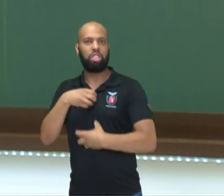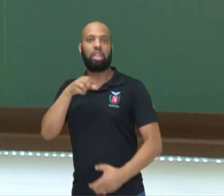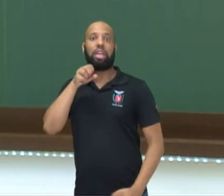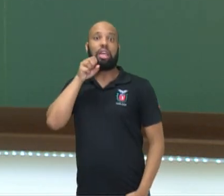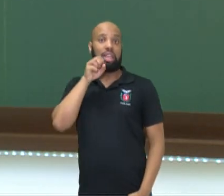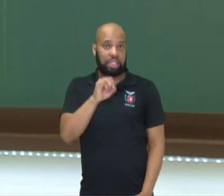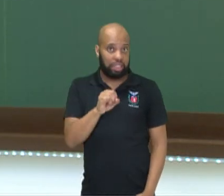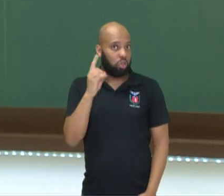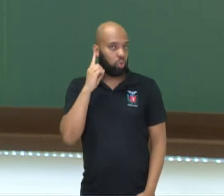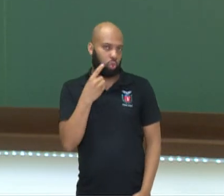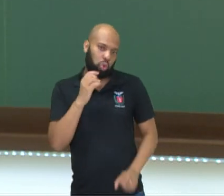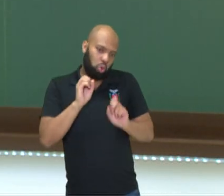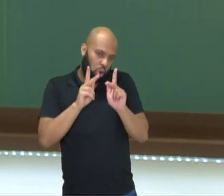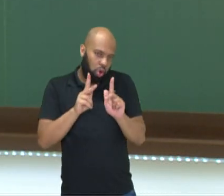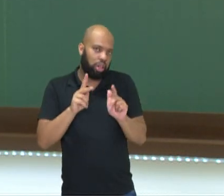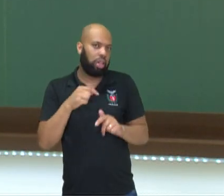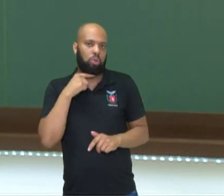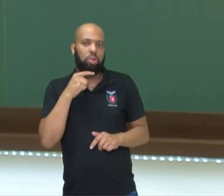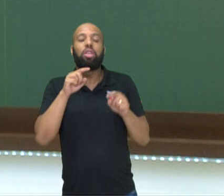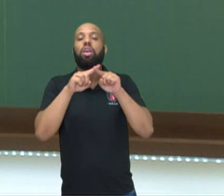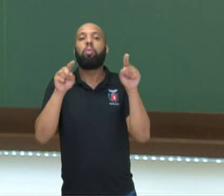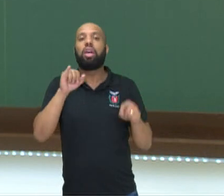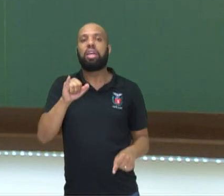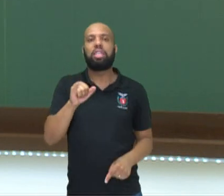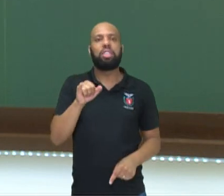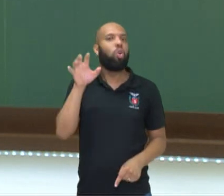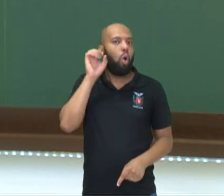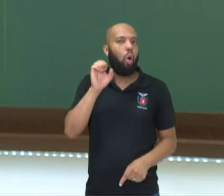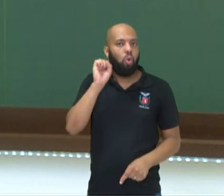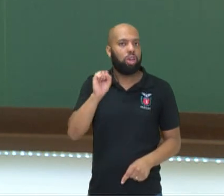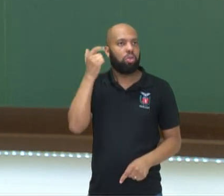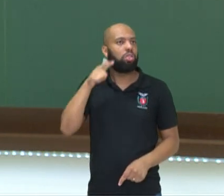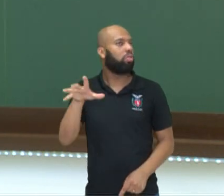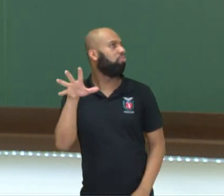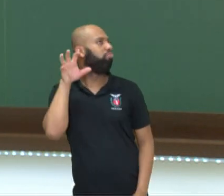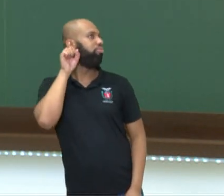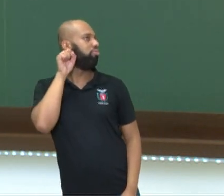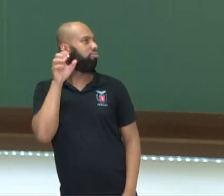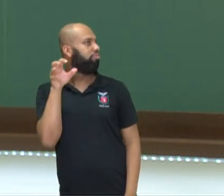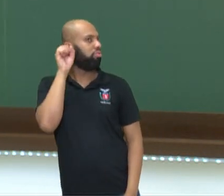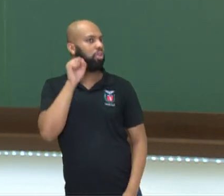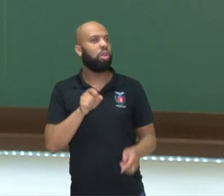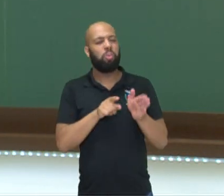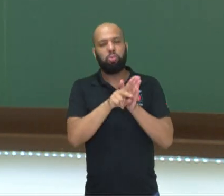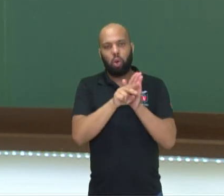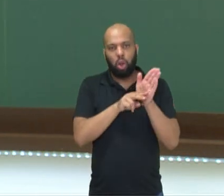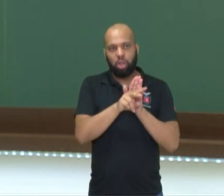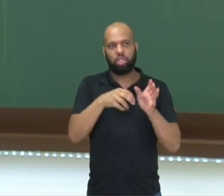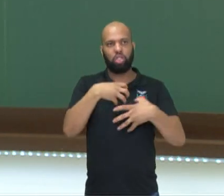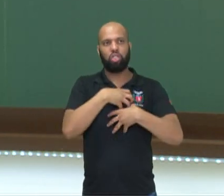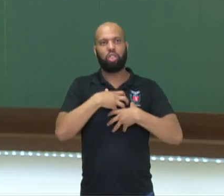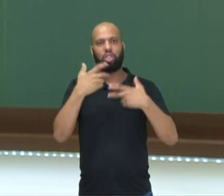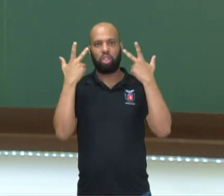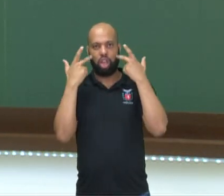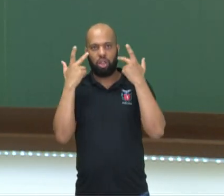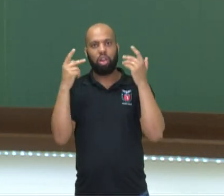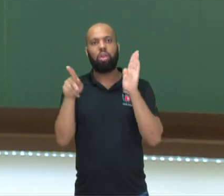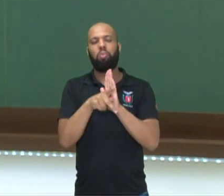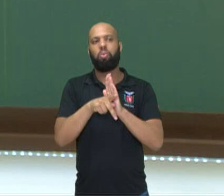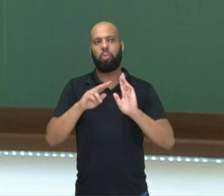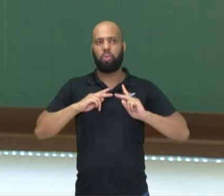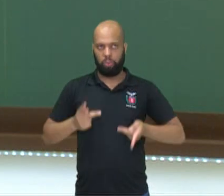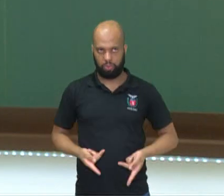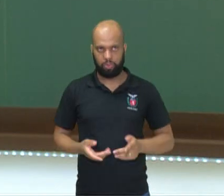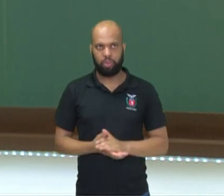problema auditivo vai ouvir, tá? Então, isso é algo que é da biologia, é uma ação natural dos seres